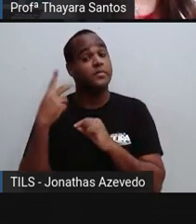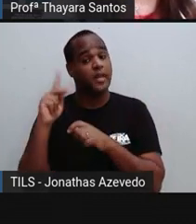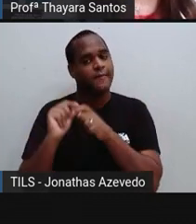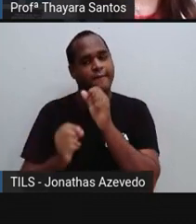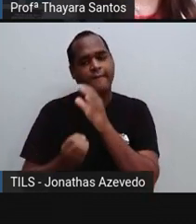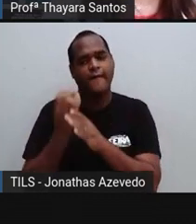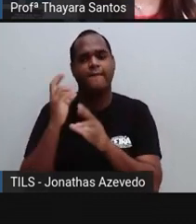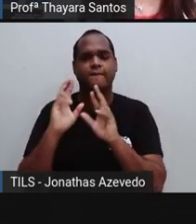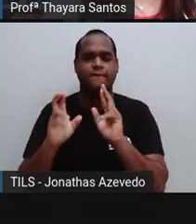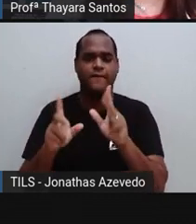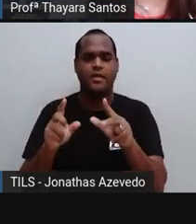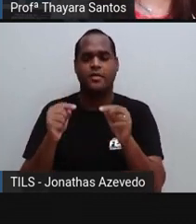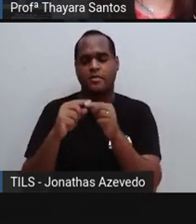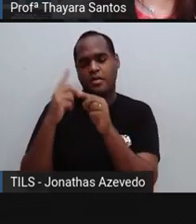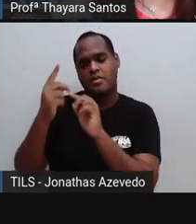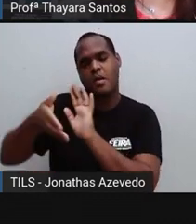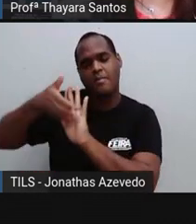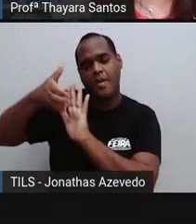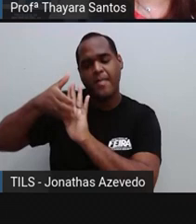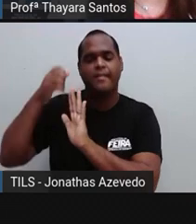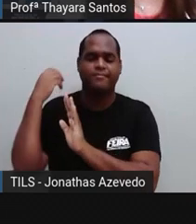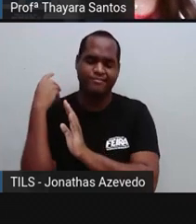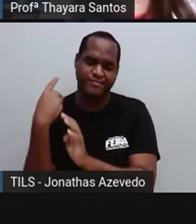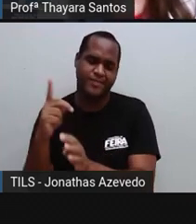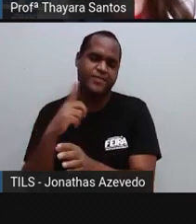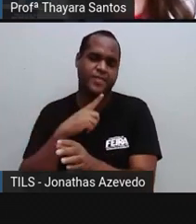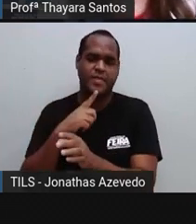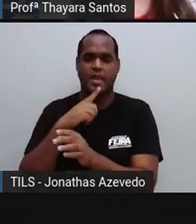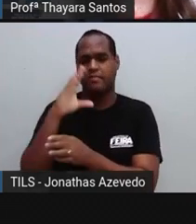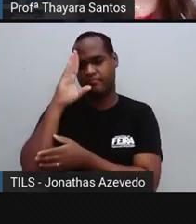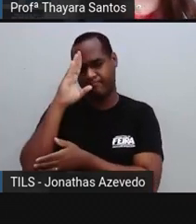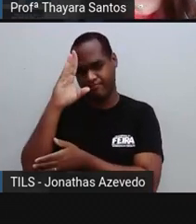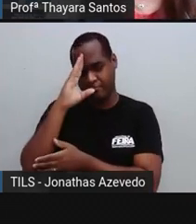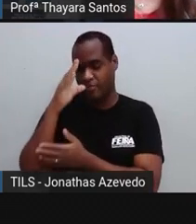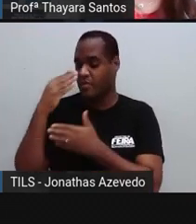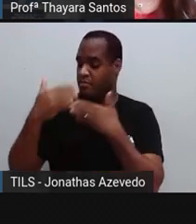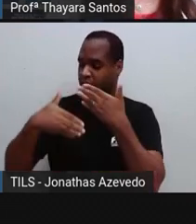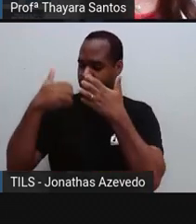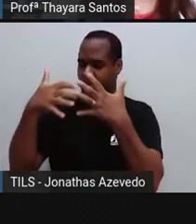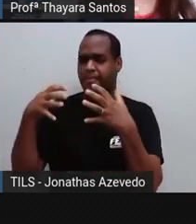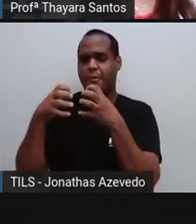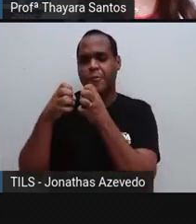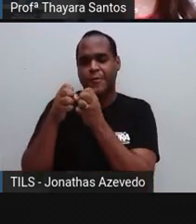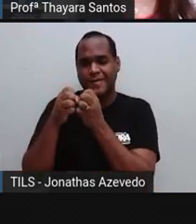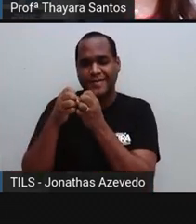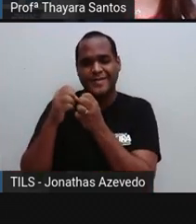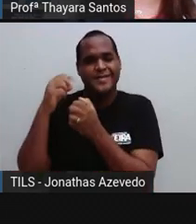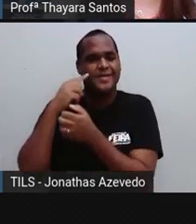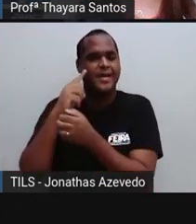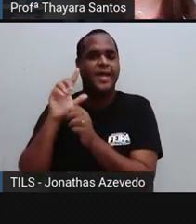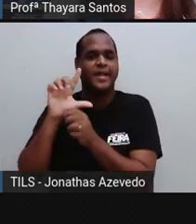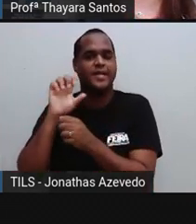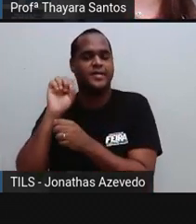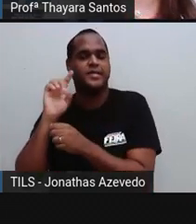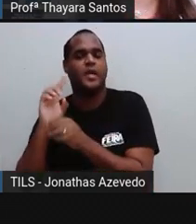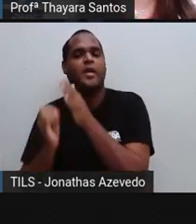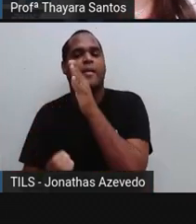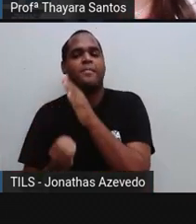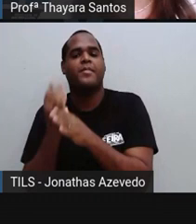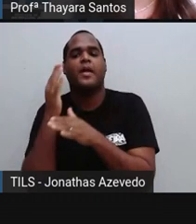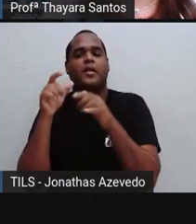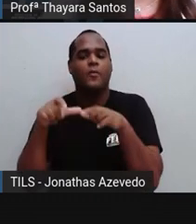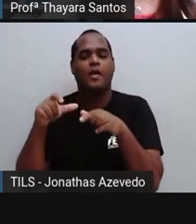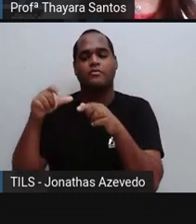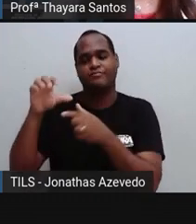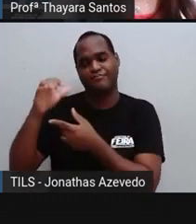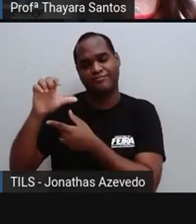porque a maconha ela é tirada da planta diretamente, passa por esse processo de secagem. O LSD não, ele é fabricado em